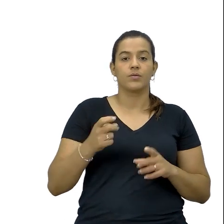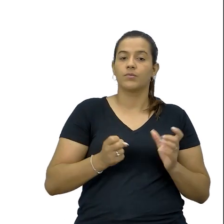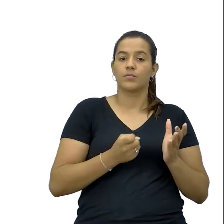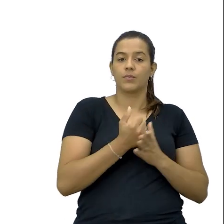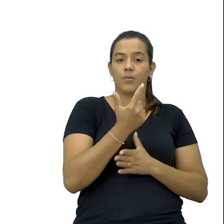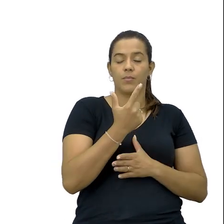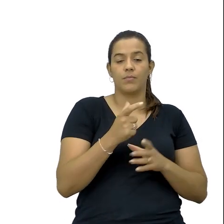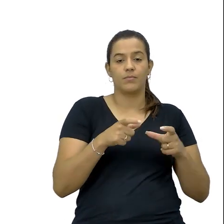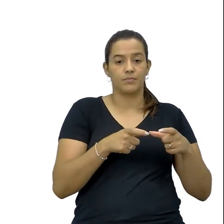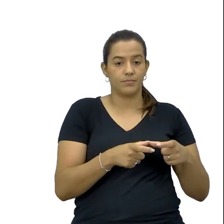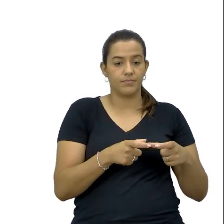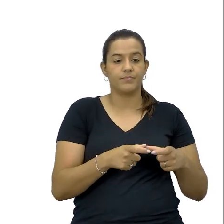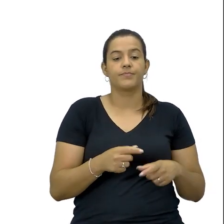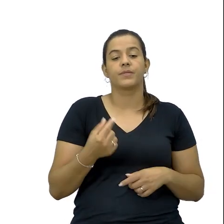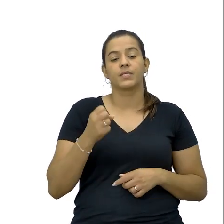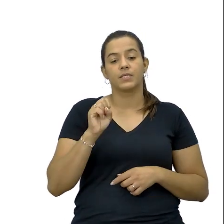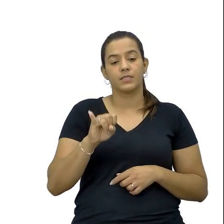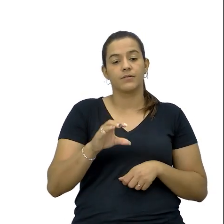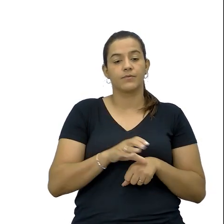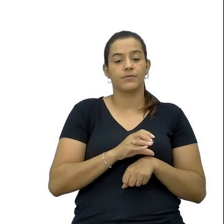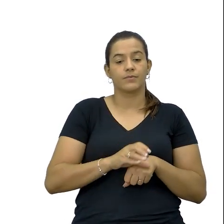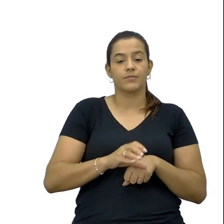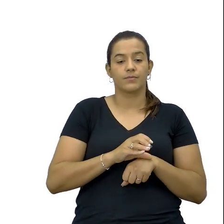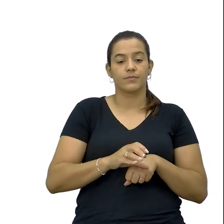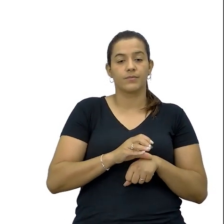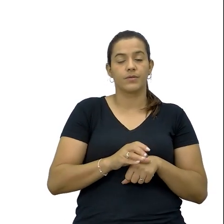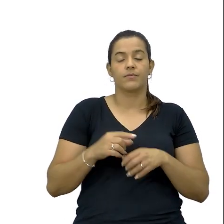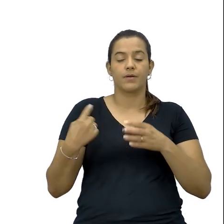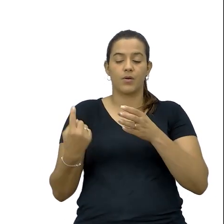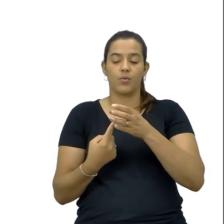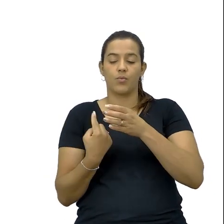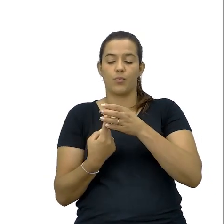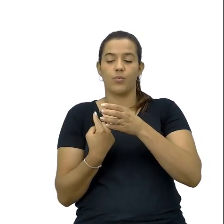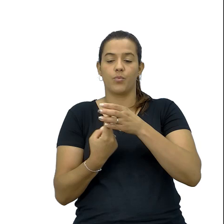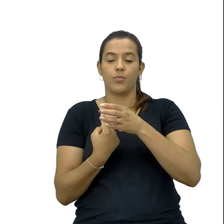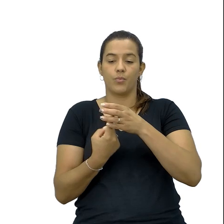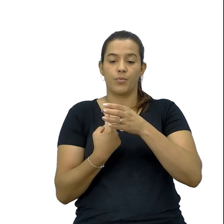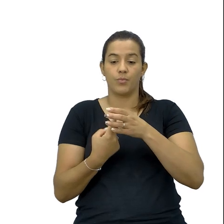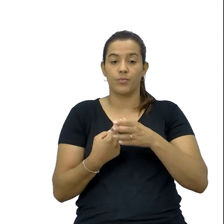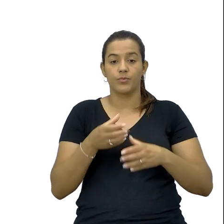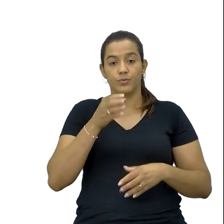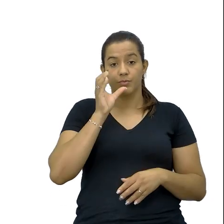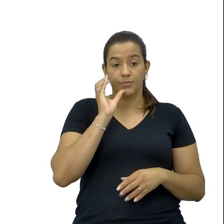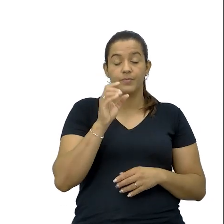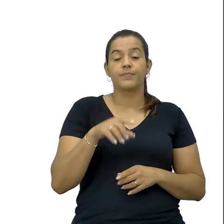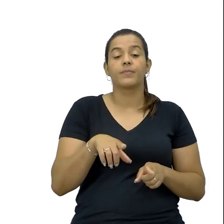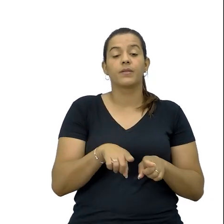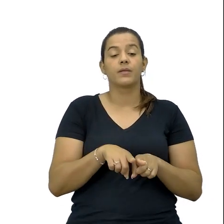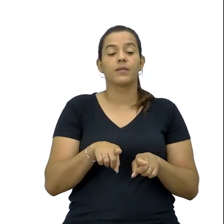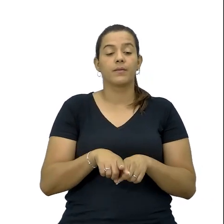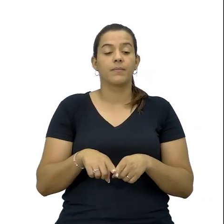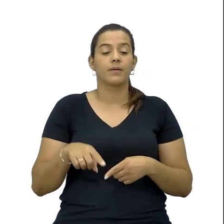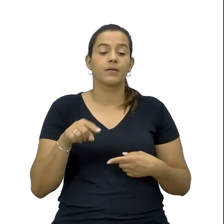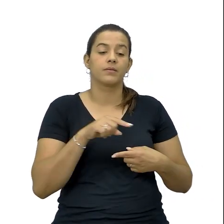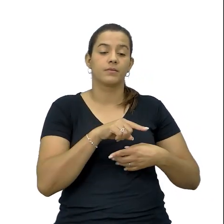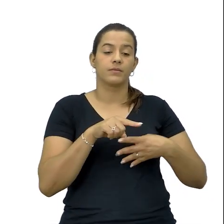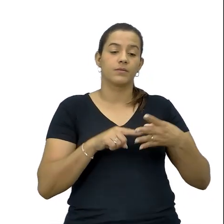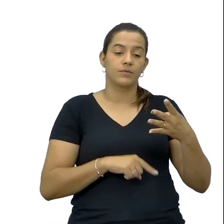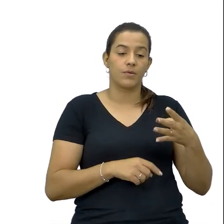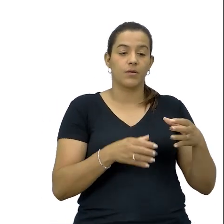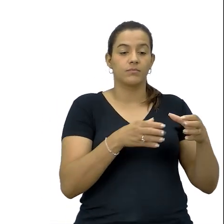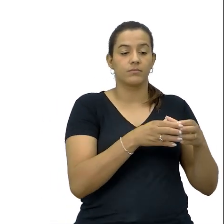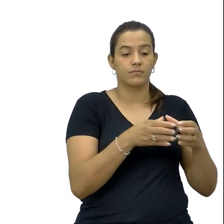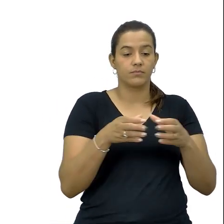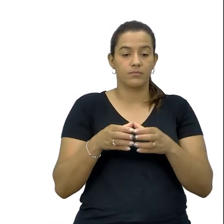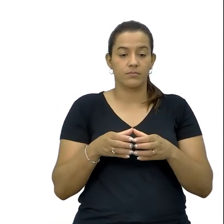for da cor cinza, ele ganhará um liquidificador. A imagem abaixo apresenta 4 conjuntos de